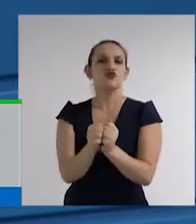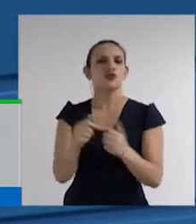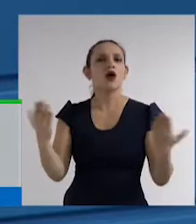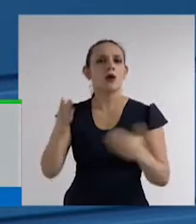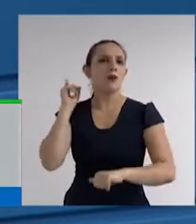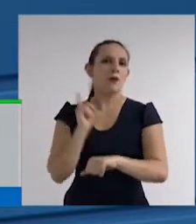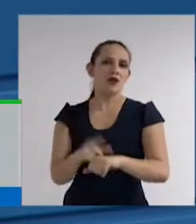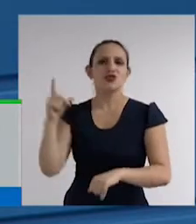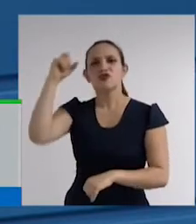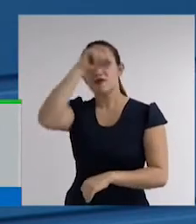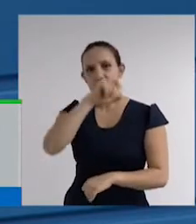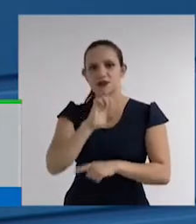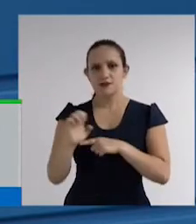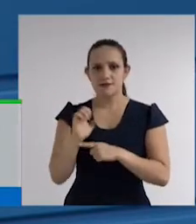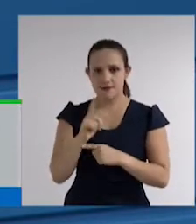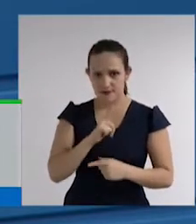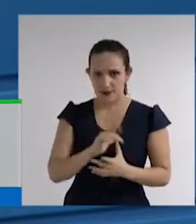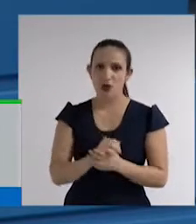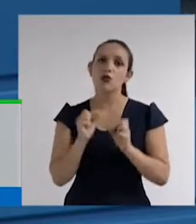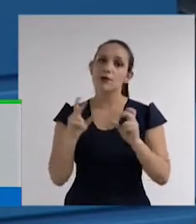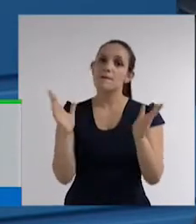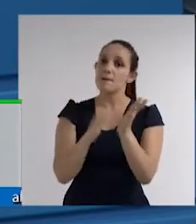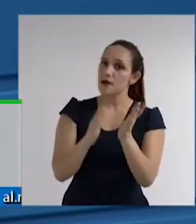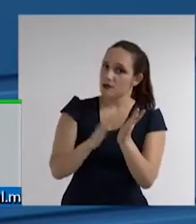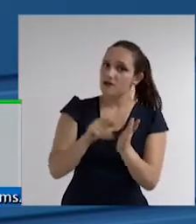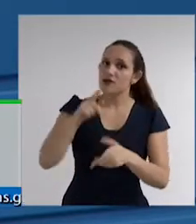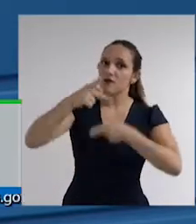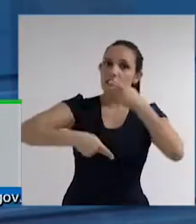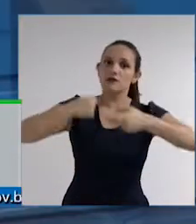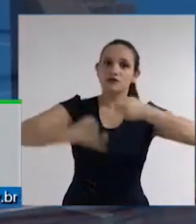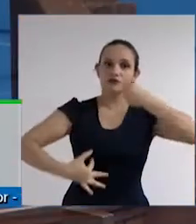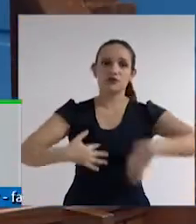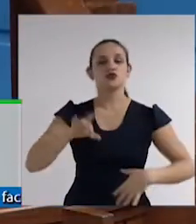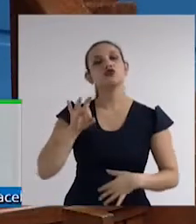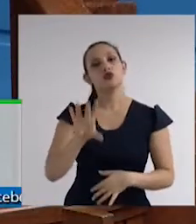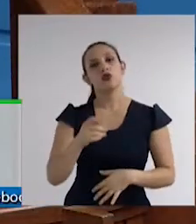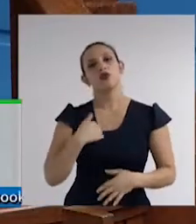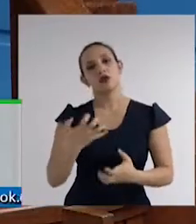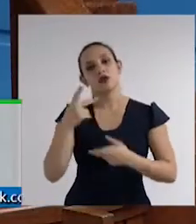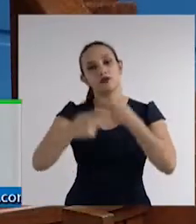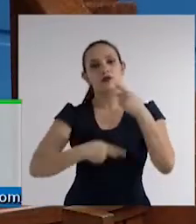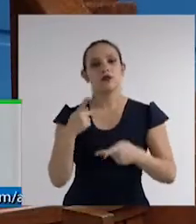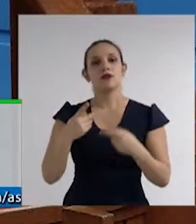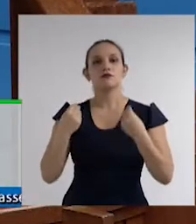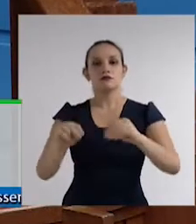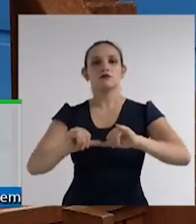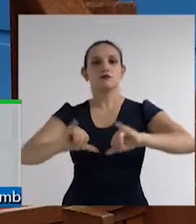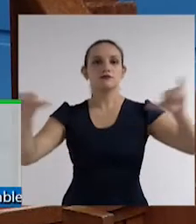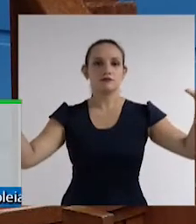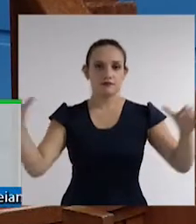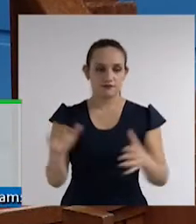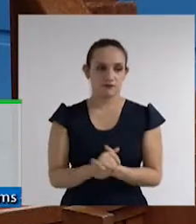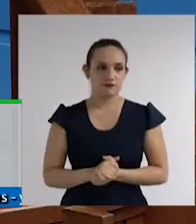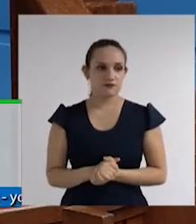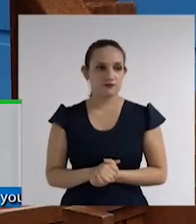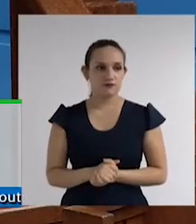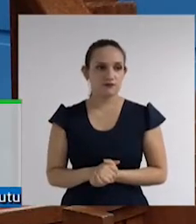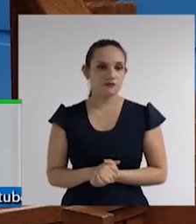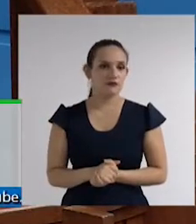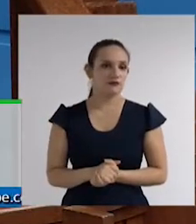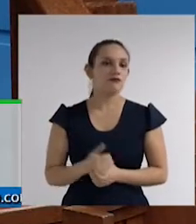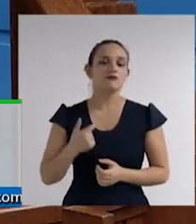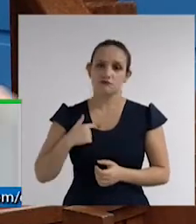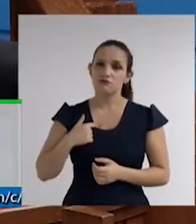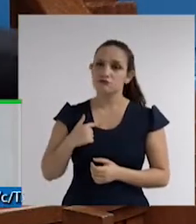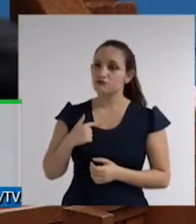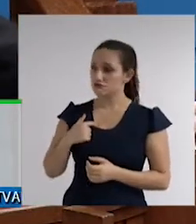momento difícil que o Estado vive. Parabéns pelo seu pronunciamento, era isso que eu queria deixar em público aqui registrado. Incorporo